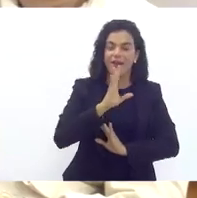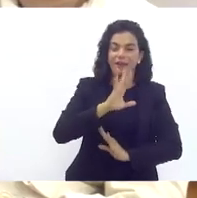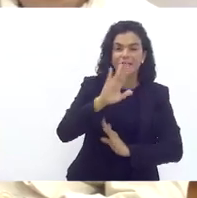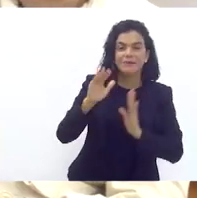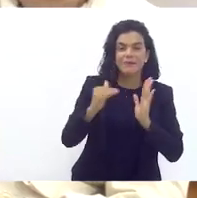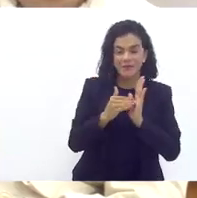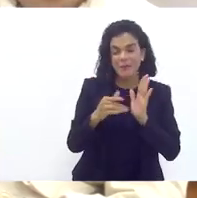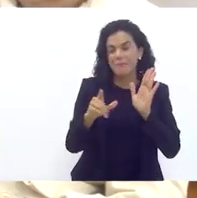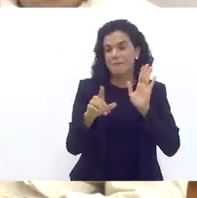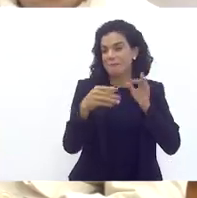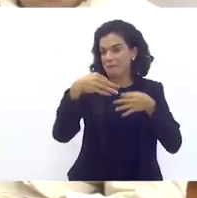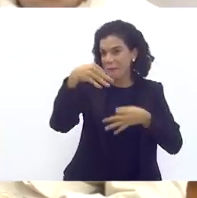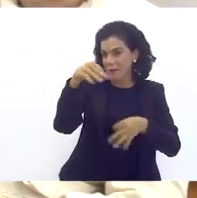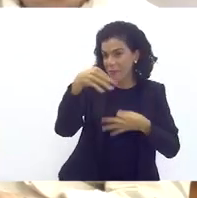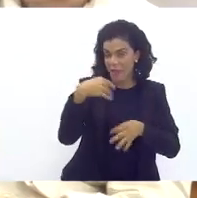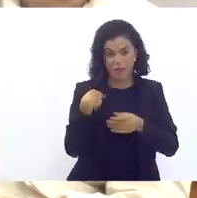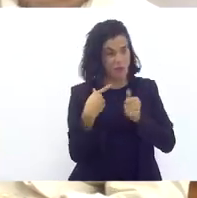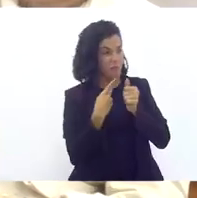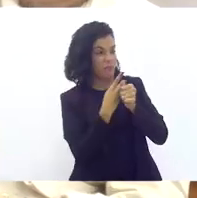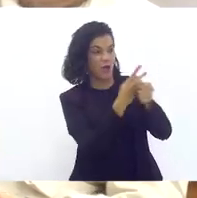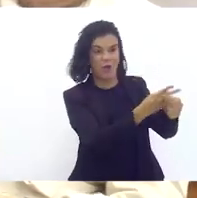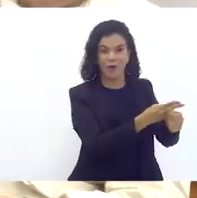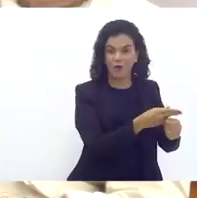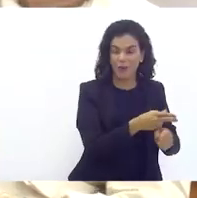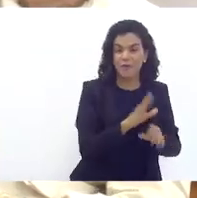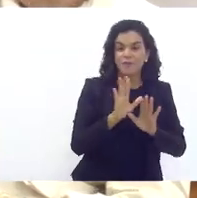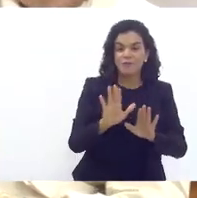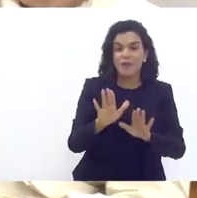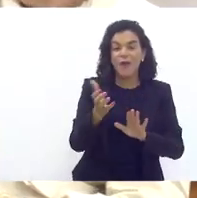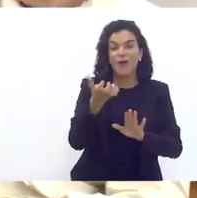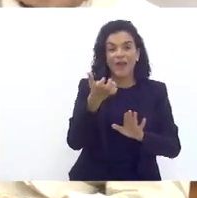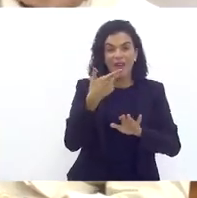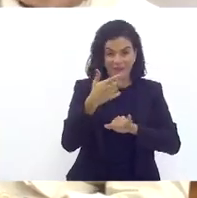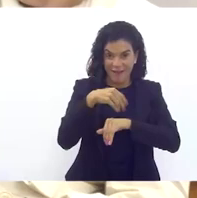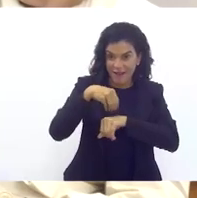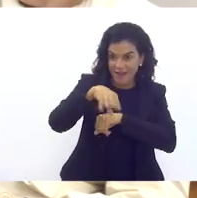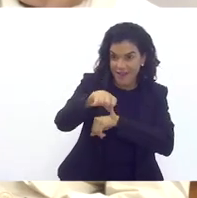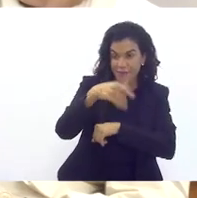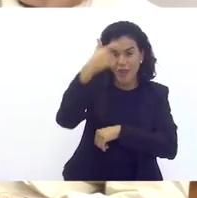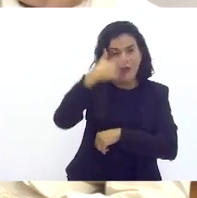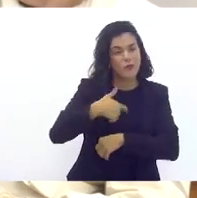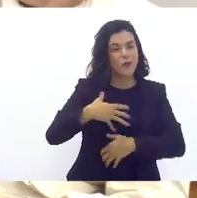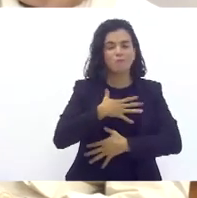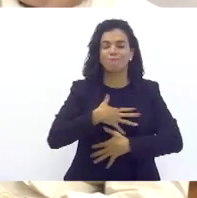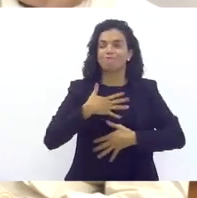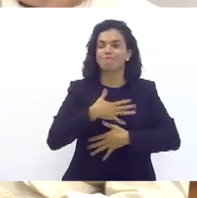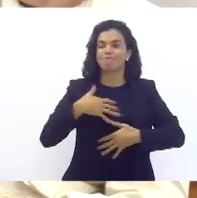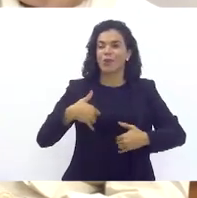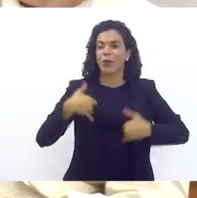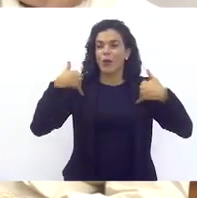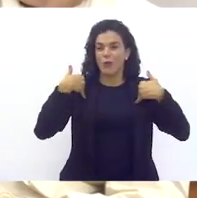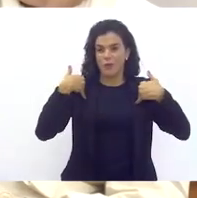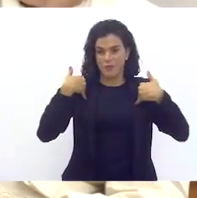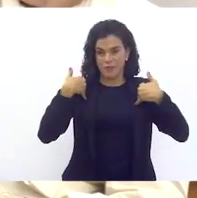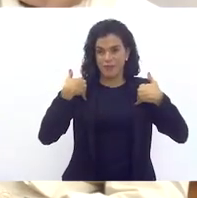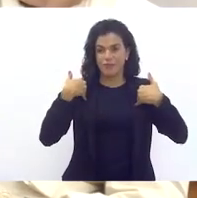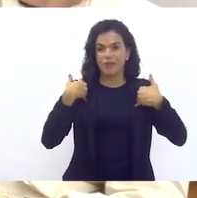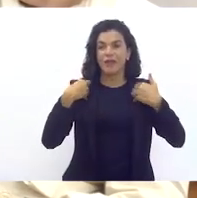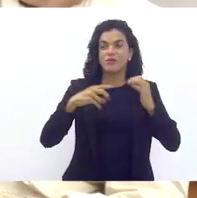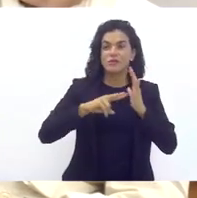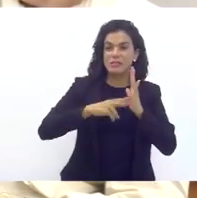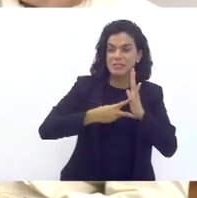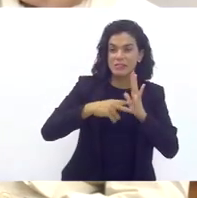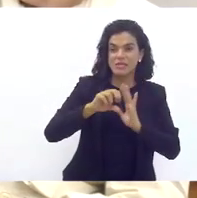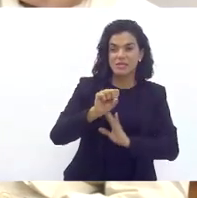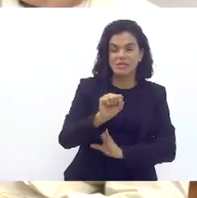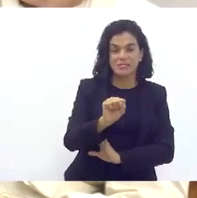lei nem de papéis. Vou atrás dele. Mas eu quero dizer para a senhora, eu estou orgulhosa, eu sou do SATENGE, Sindicato